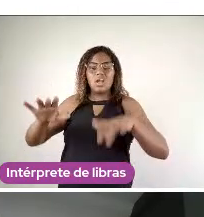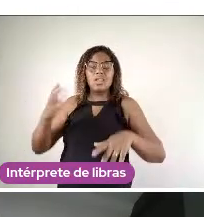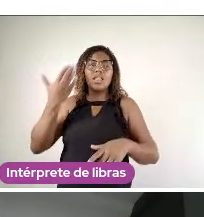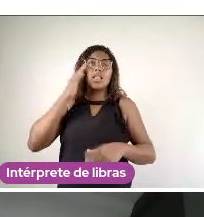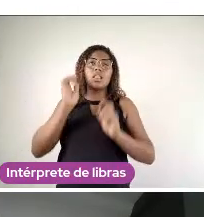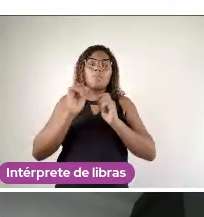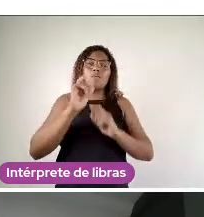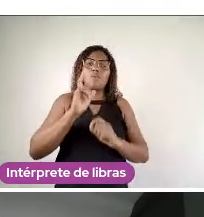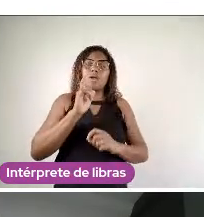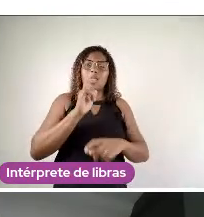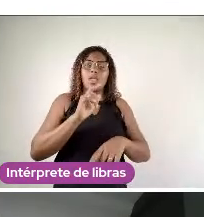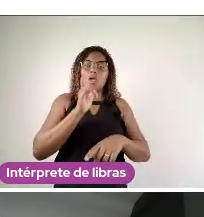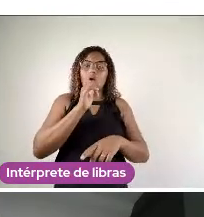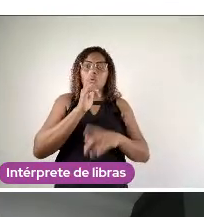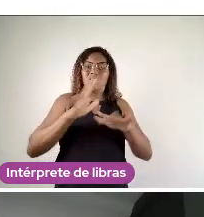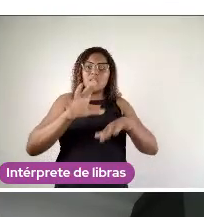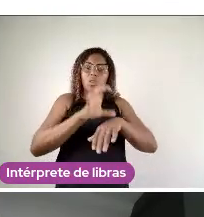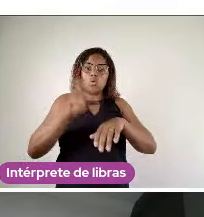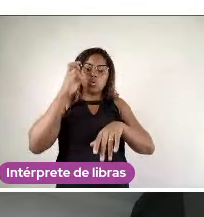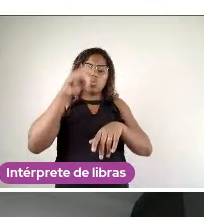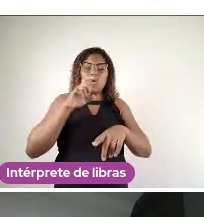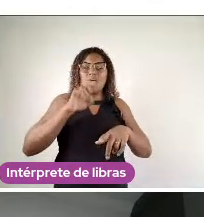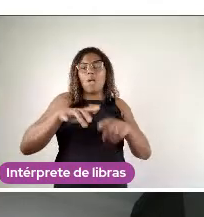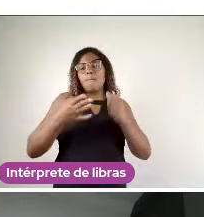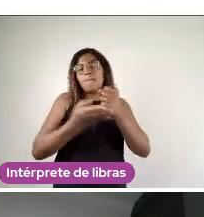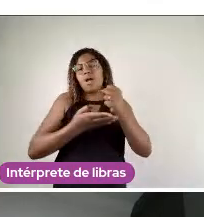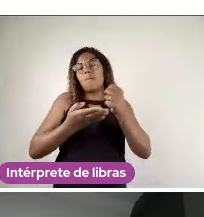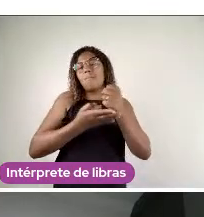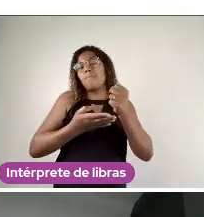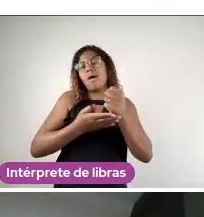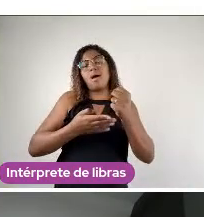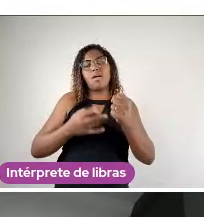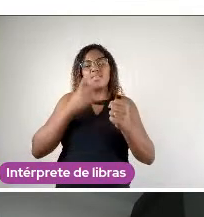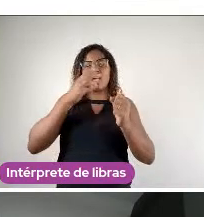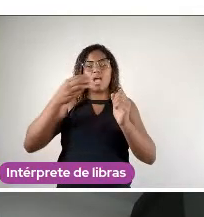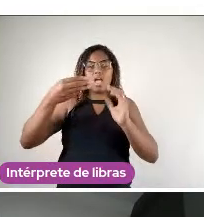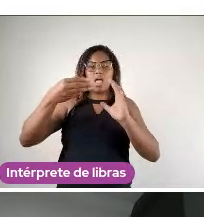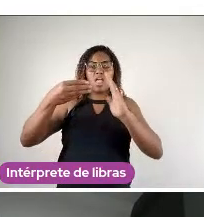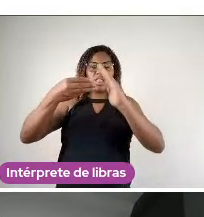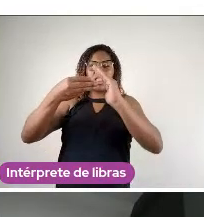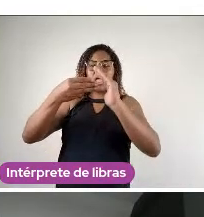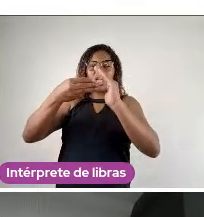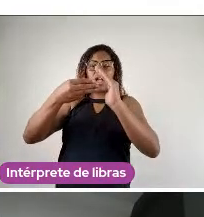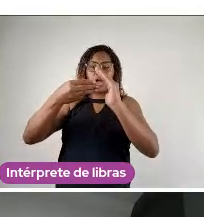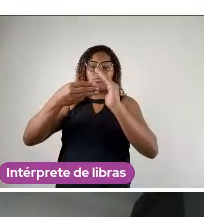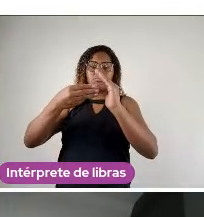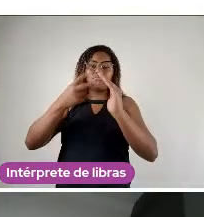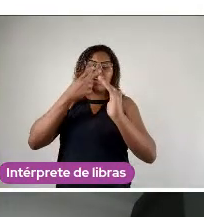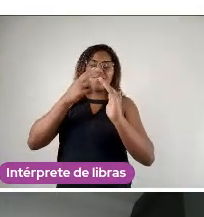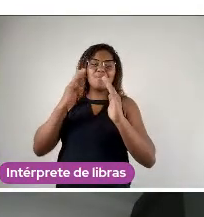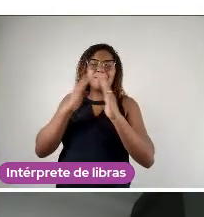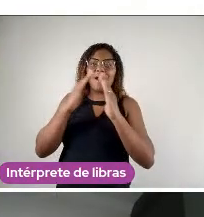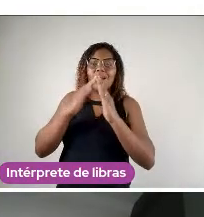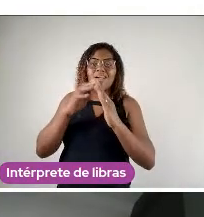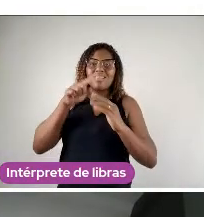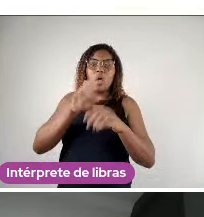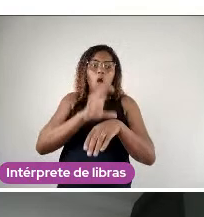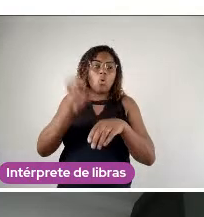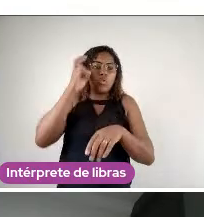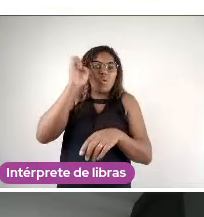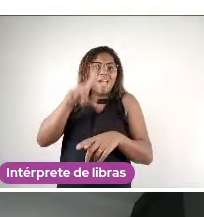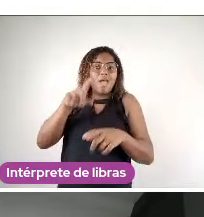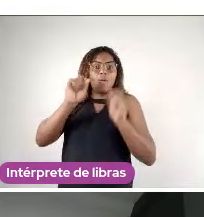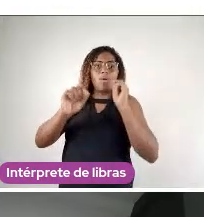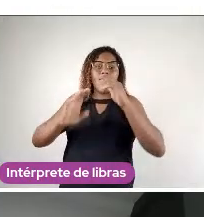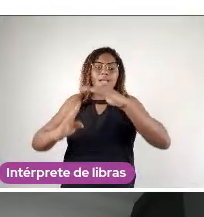né, para a década. Então, se a década fosse uma casa, a cultura oceânica certamente seria o alicerce dessa casa. Não dá para se falar em